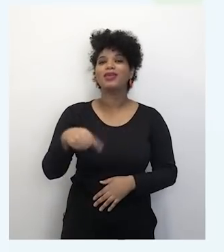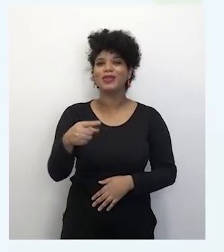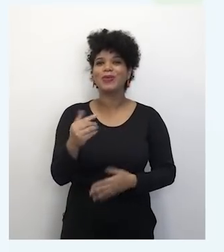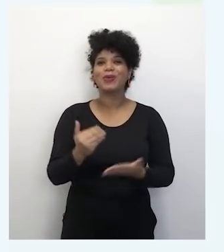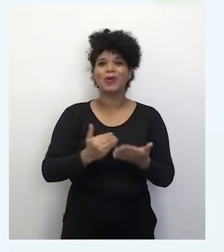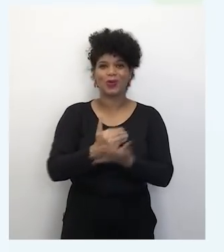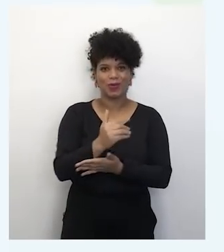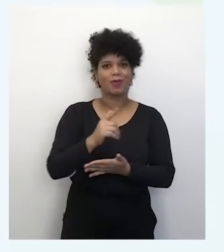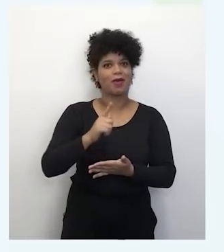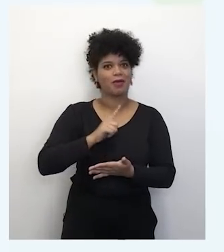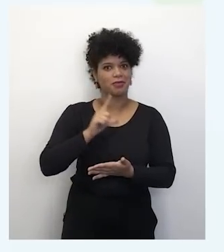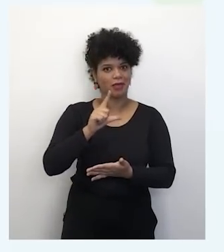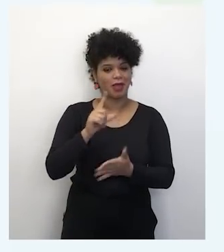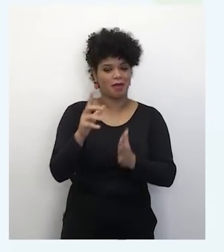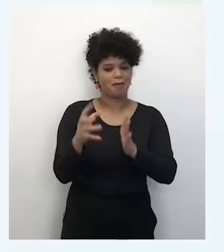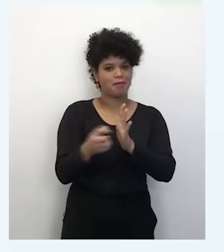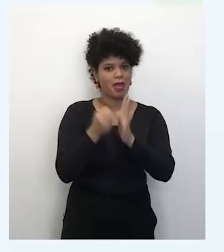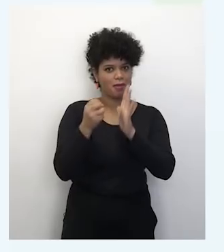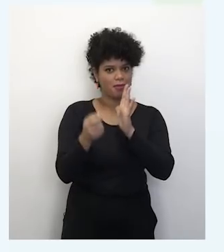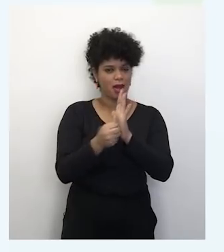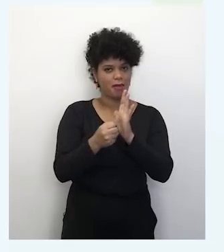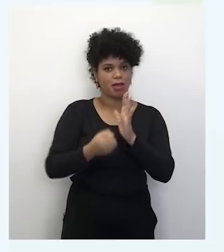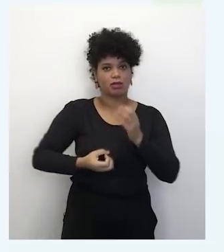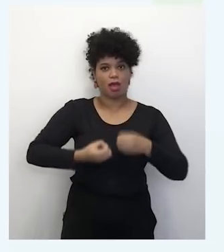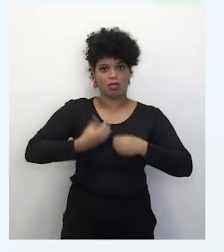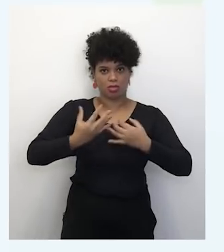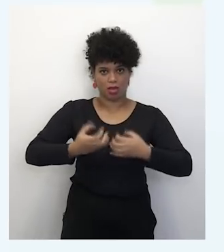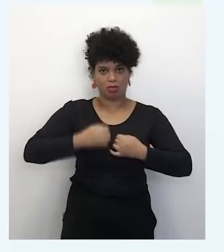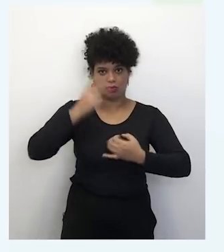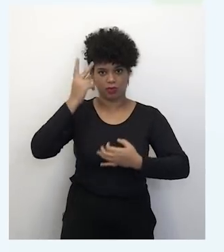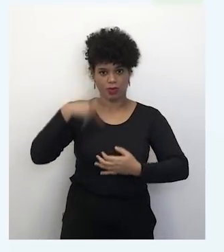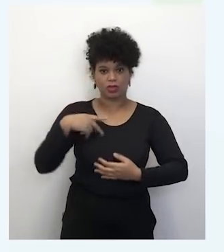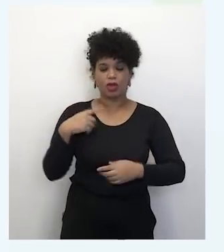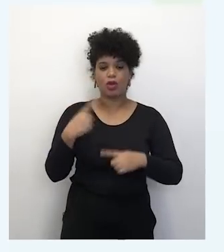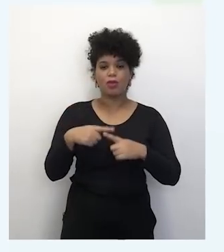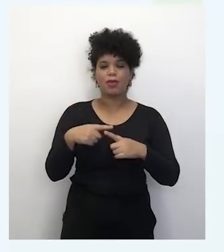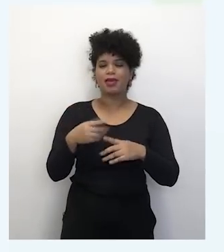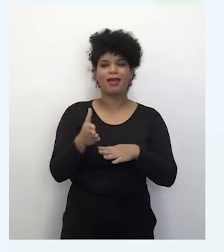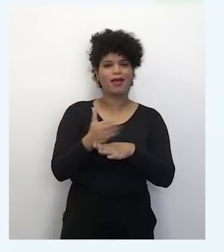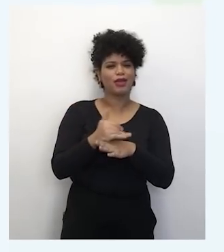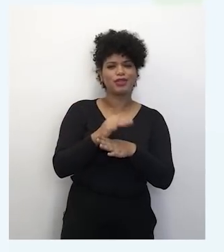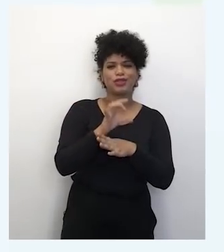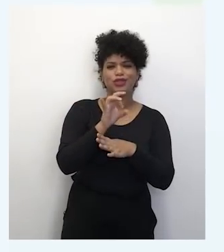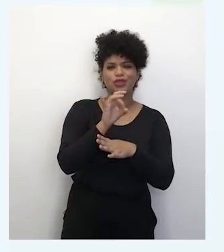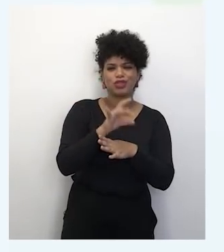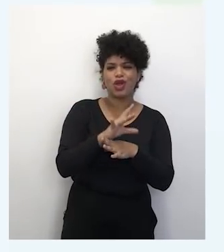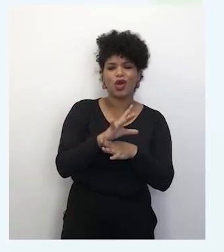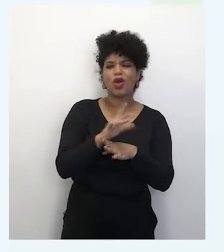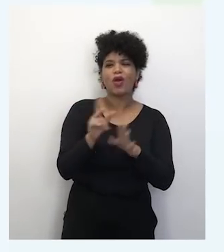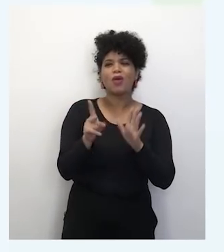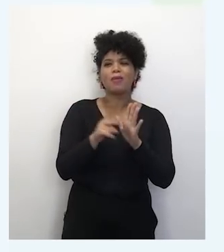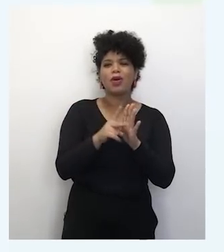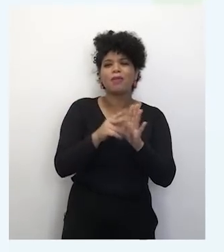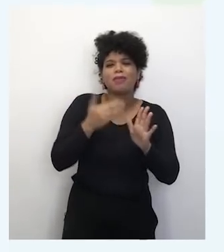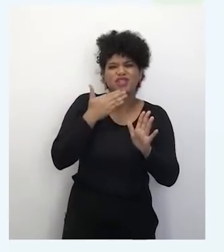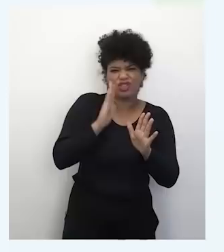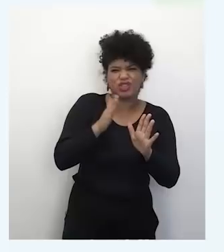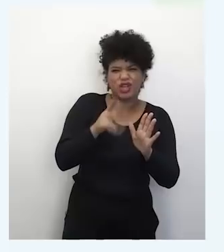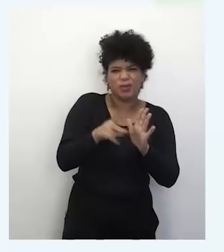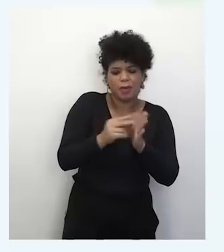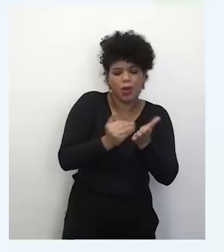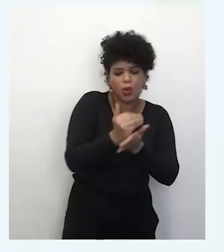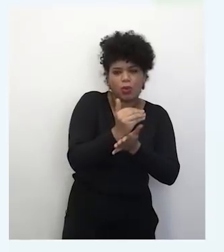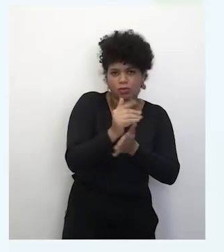começar a parte para você preencher com os seus dados, porque até então o que veio antes era para preencher com o dado que era pedido ali no